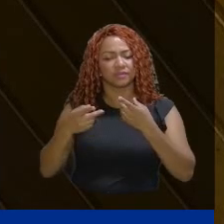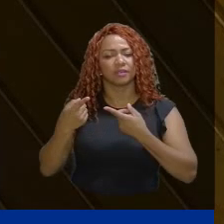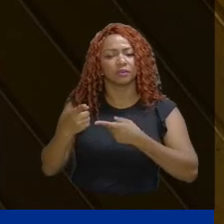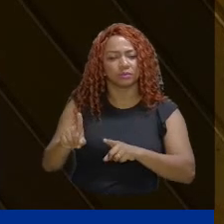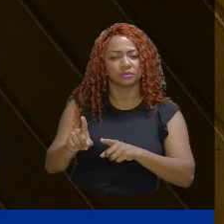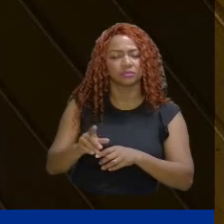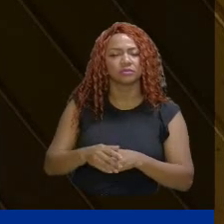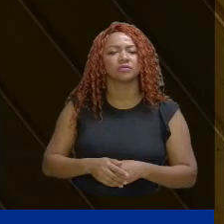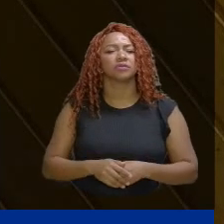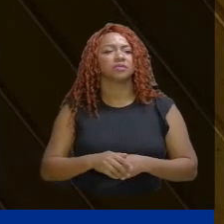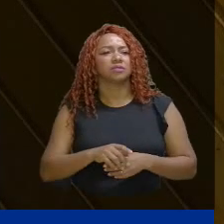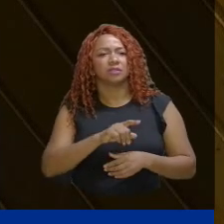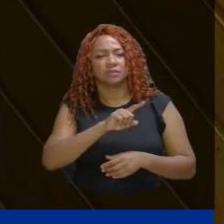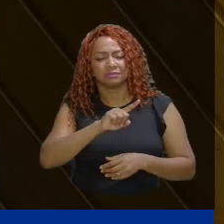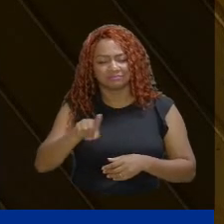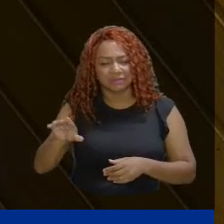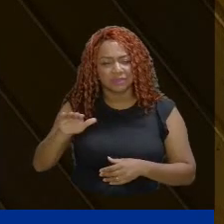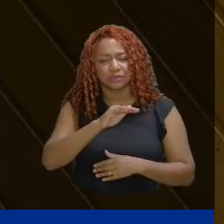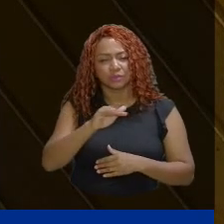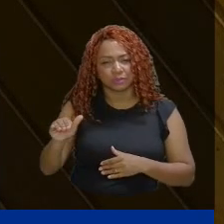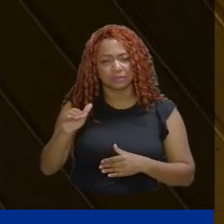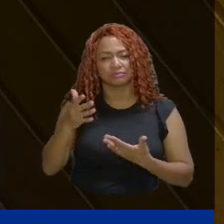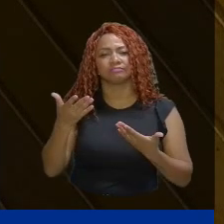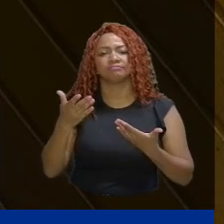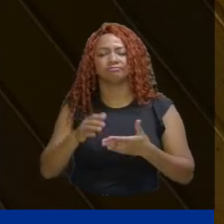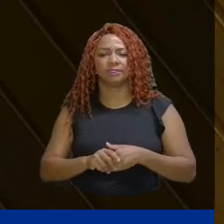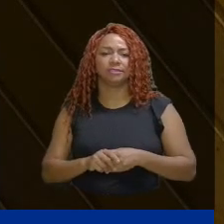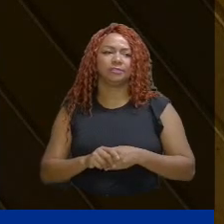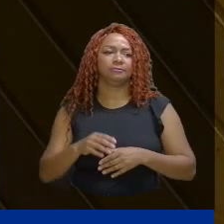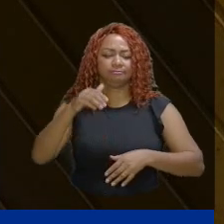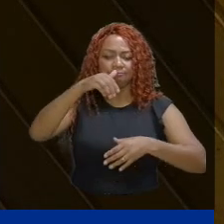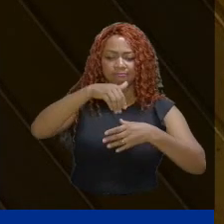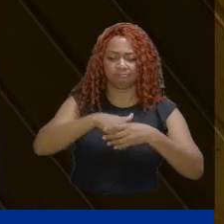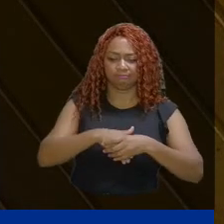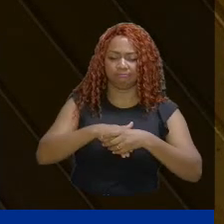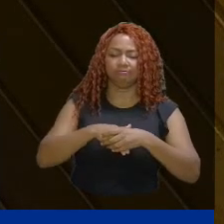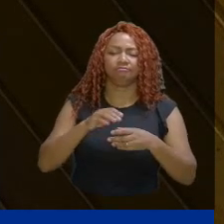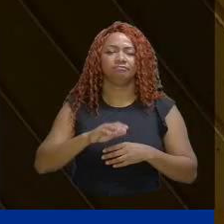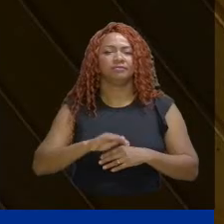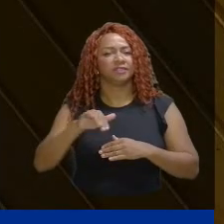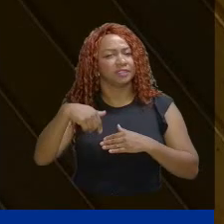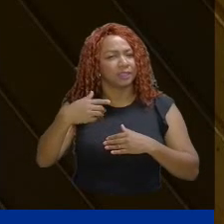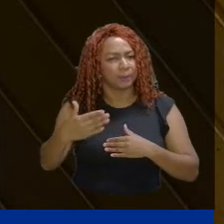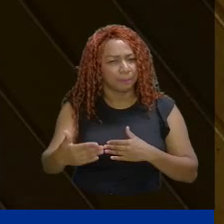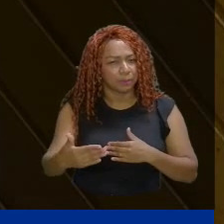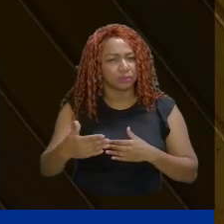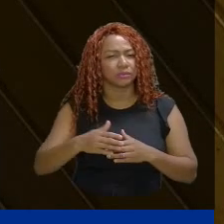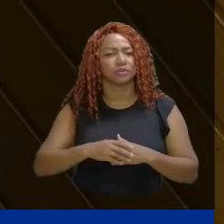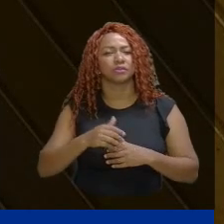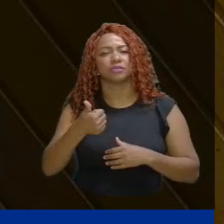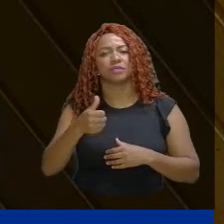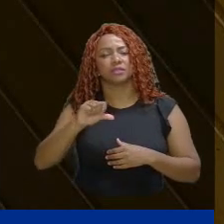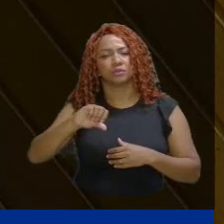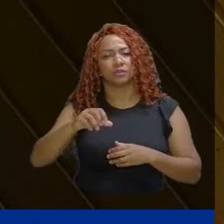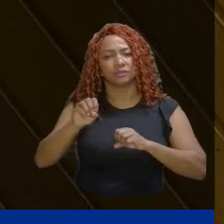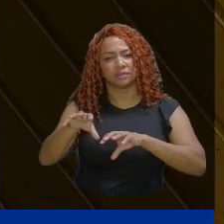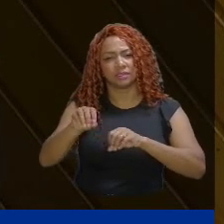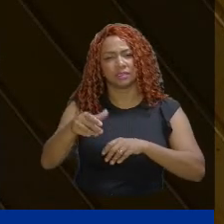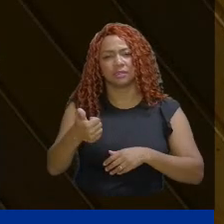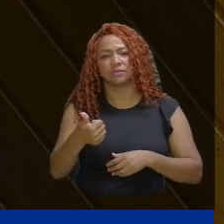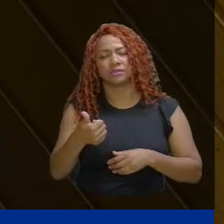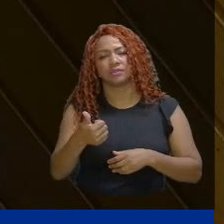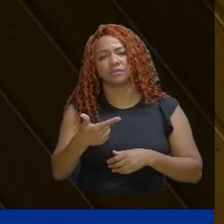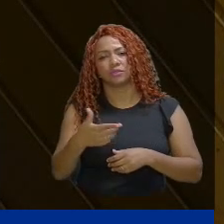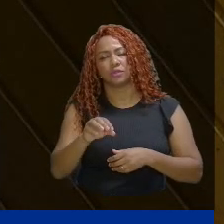revogou a suspensão da inelegibilidade. No dia seguinte, 18 de nove de 2024, o Ministério Público